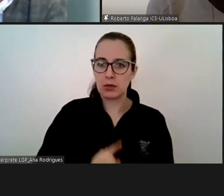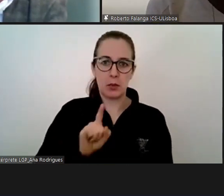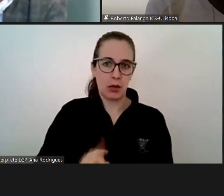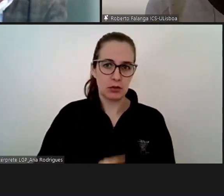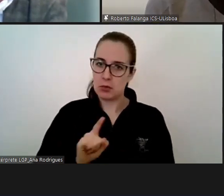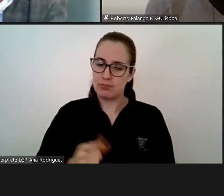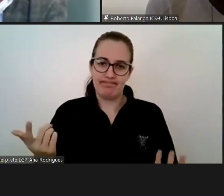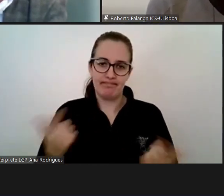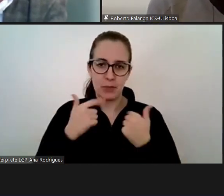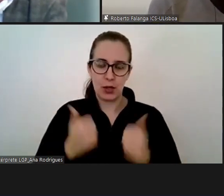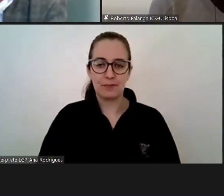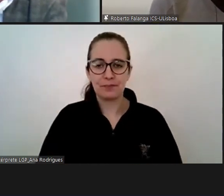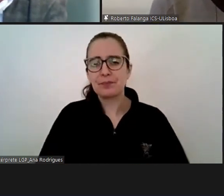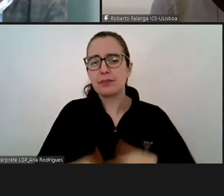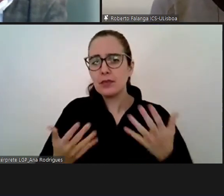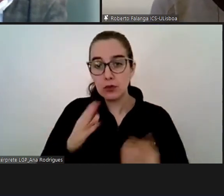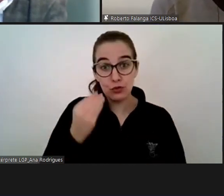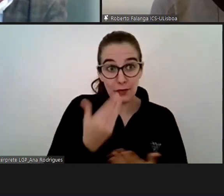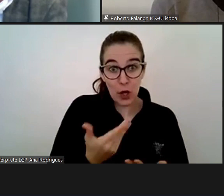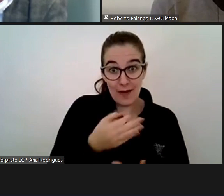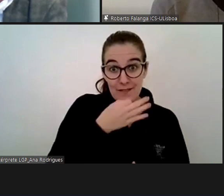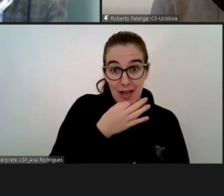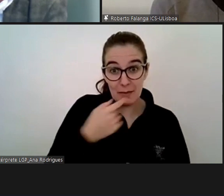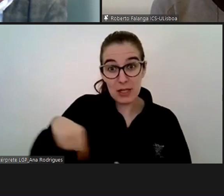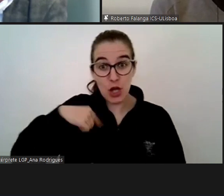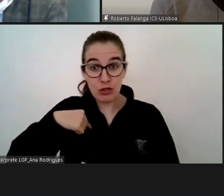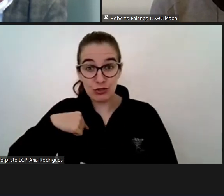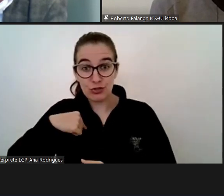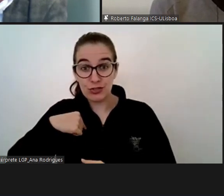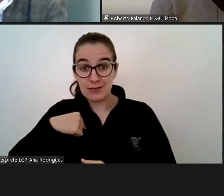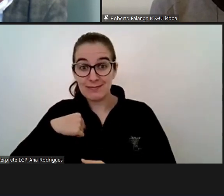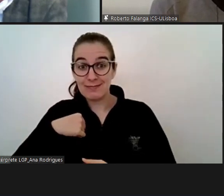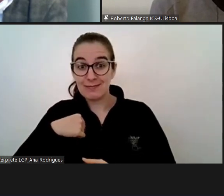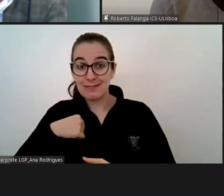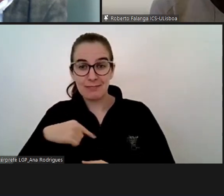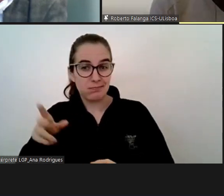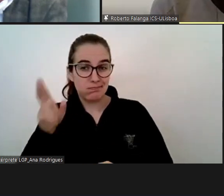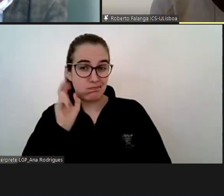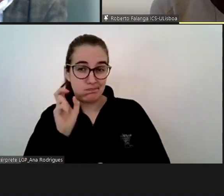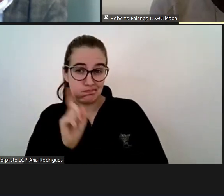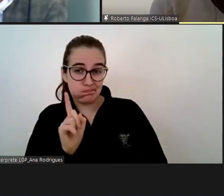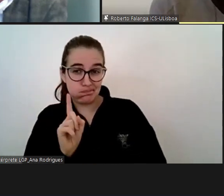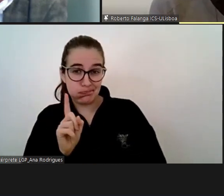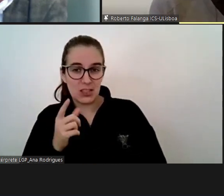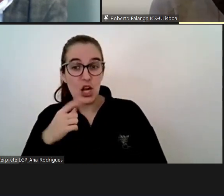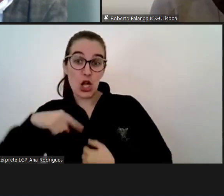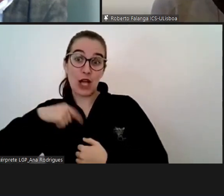como, Roberto, os jovens estão a falar, mas nós estamos a ser, como se costuma dizer, duros de ouvido. Nós, os mais